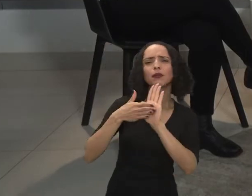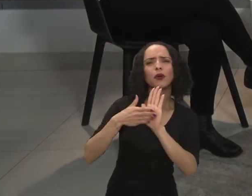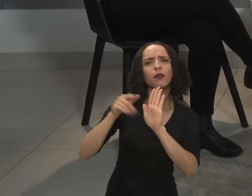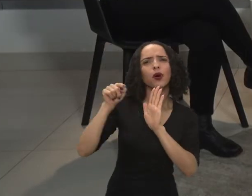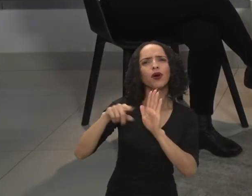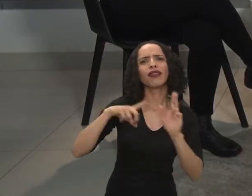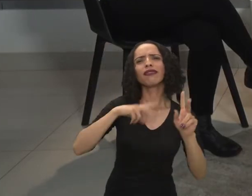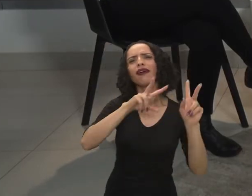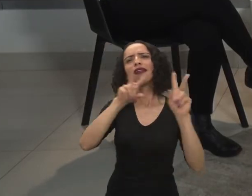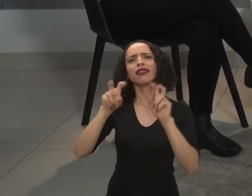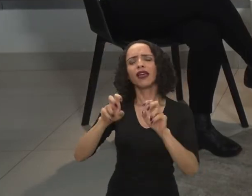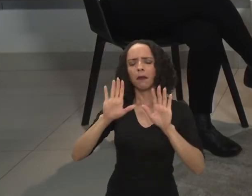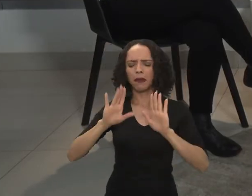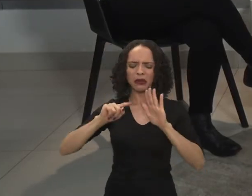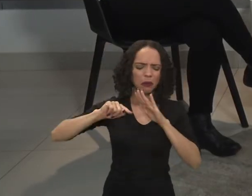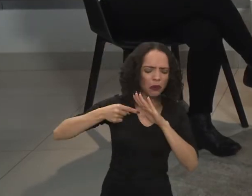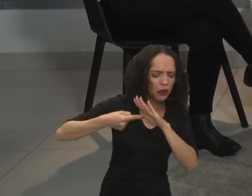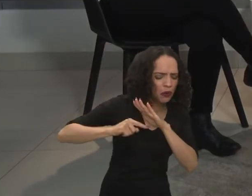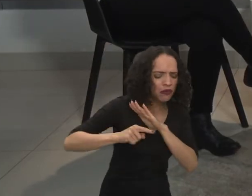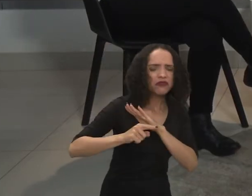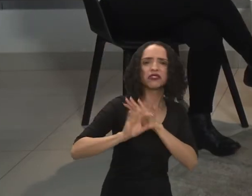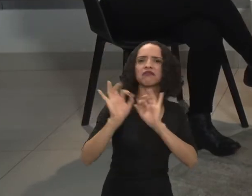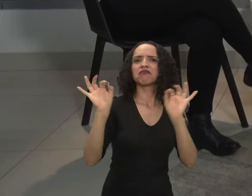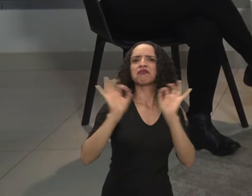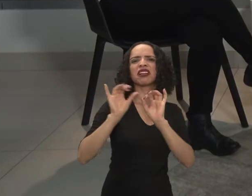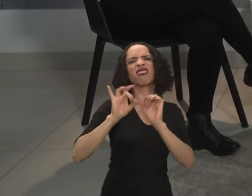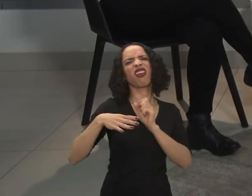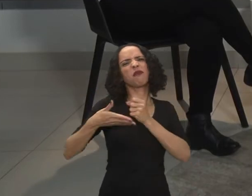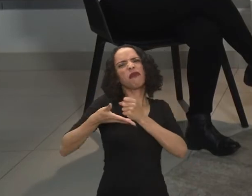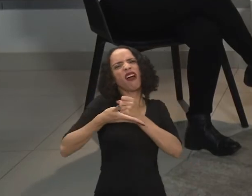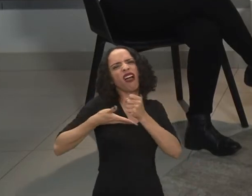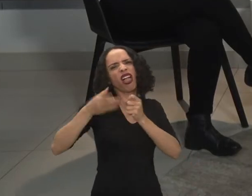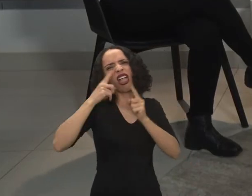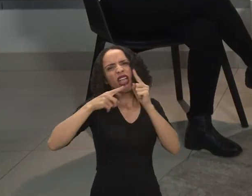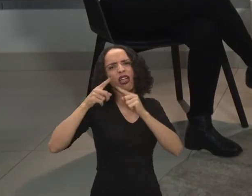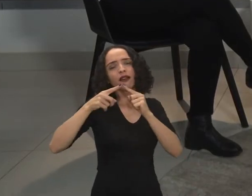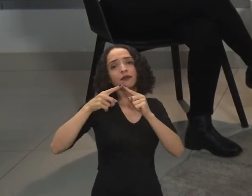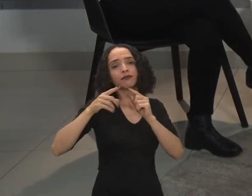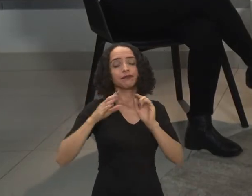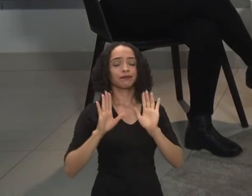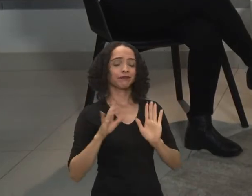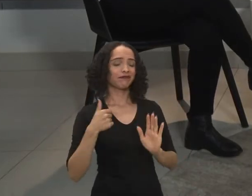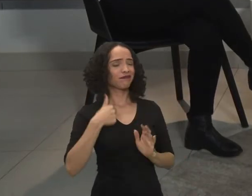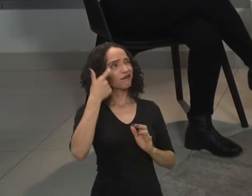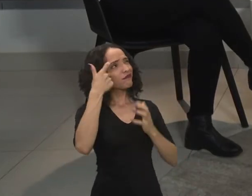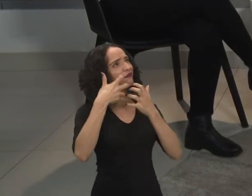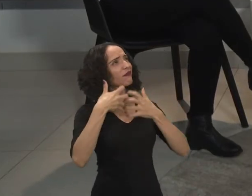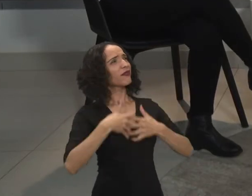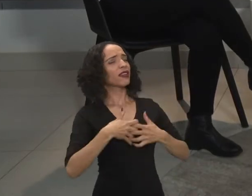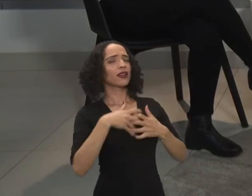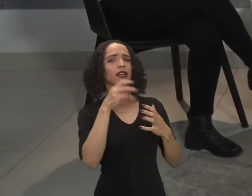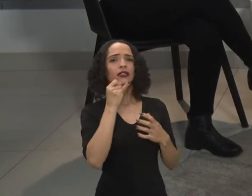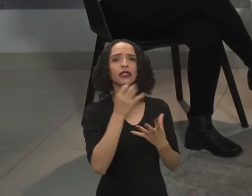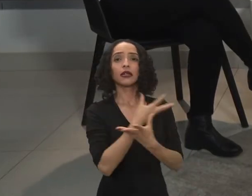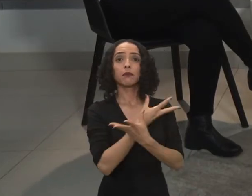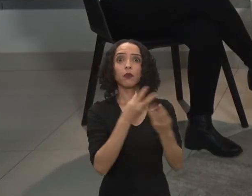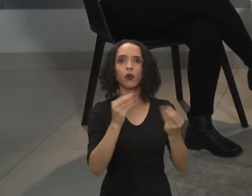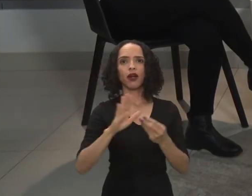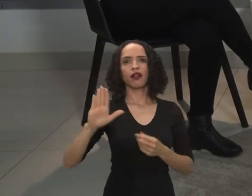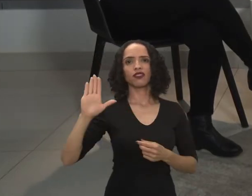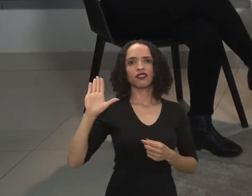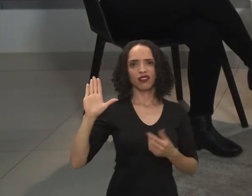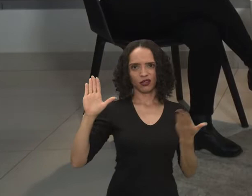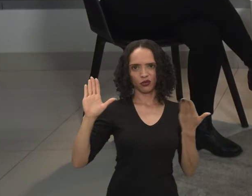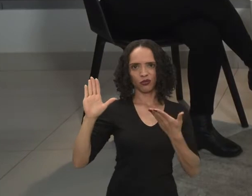mas não aprofundam em propostas reais. Eu acho que muitos candidatos